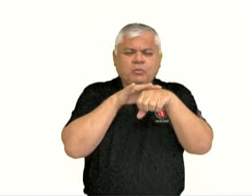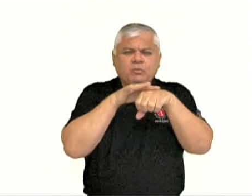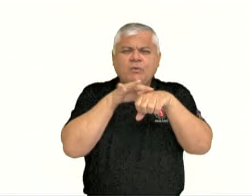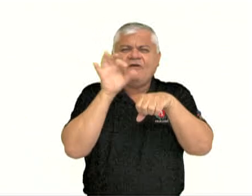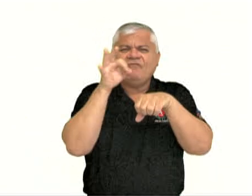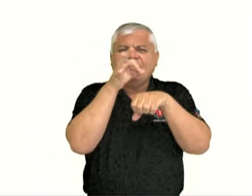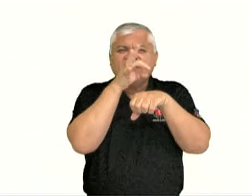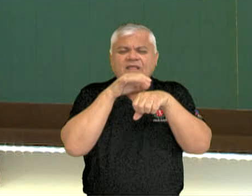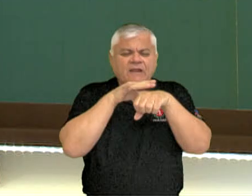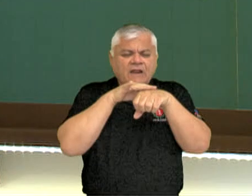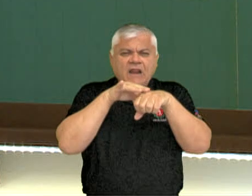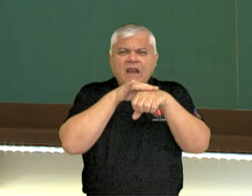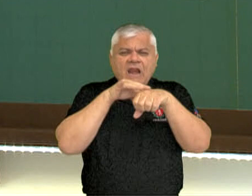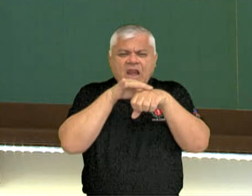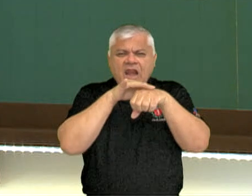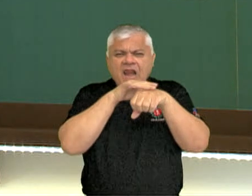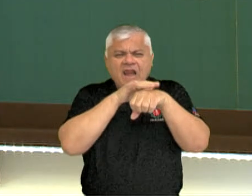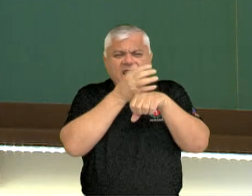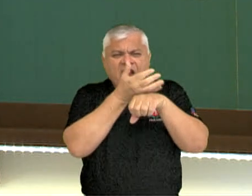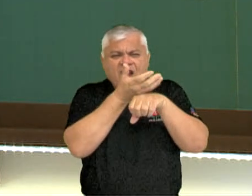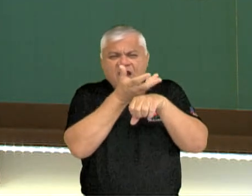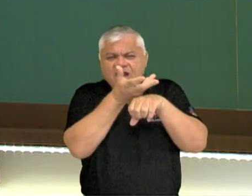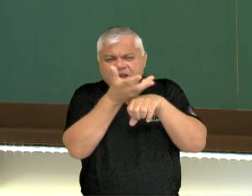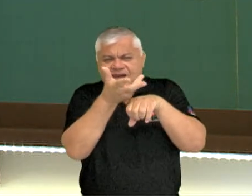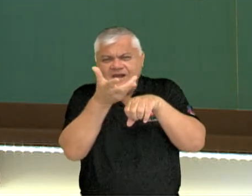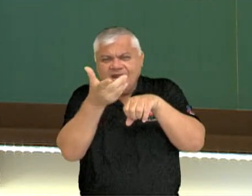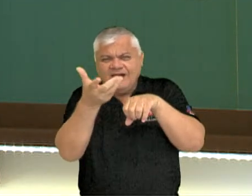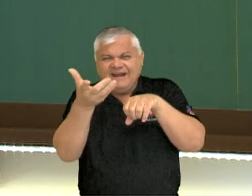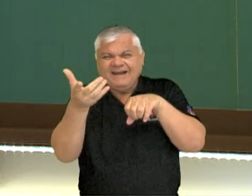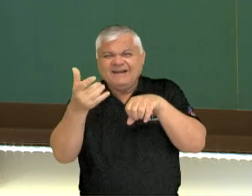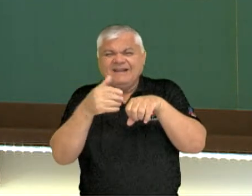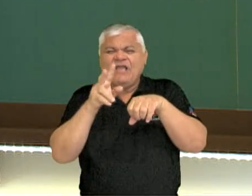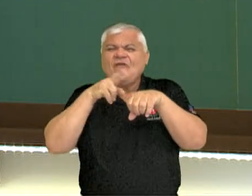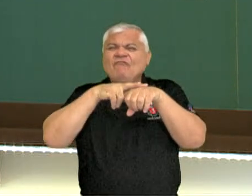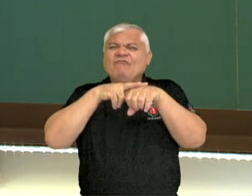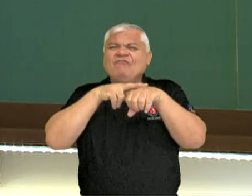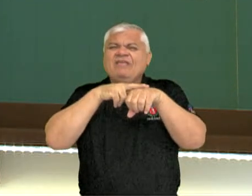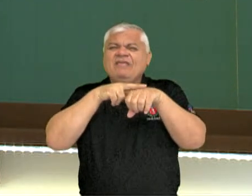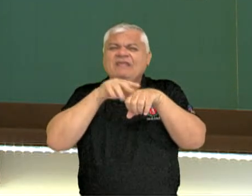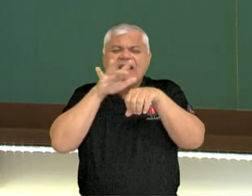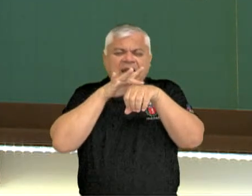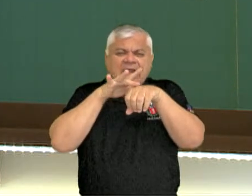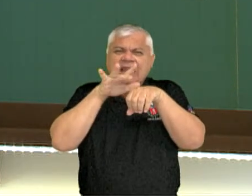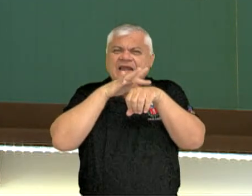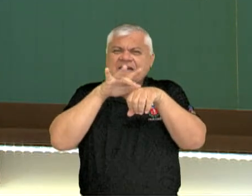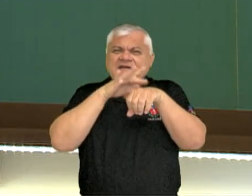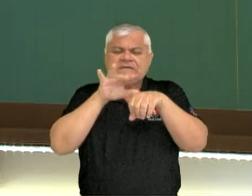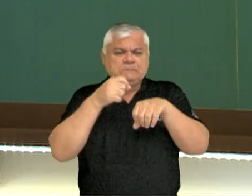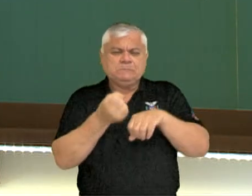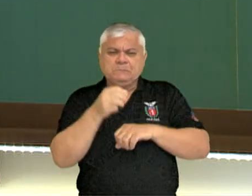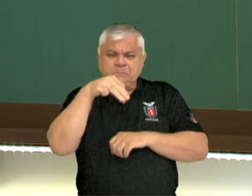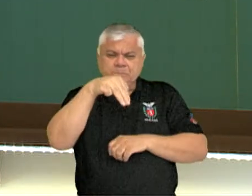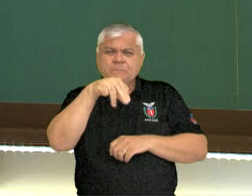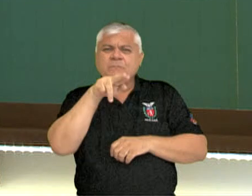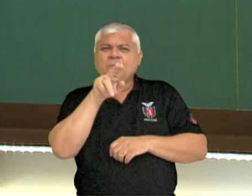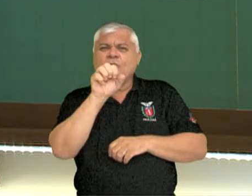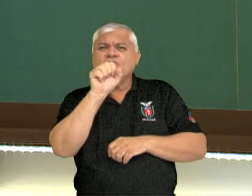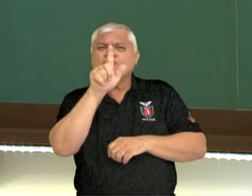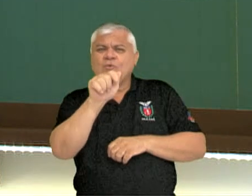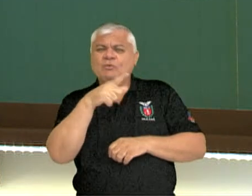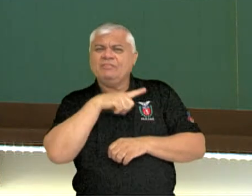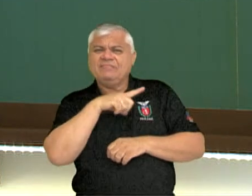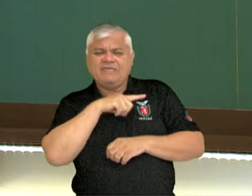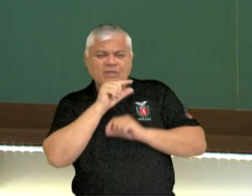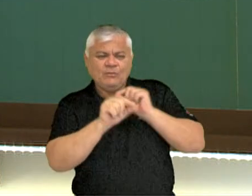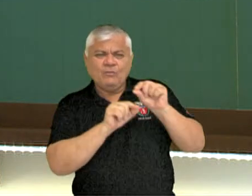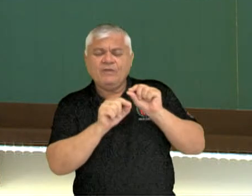Neblinas de Mogi, tá? Esses musgos, essa espécie de musgo que o pesquisador avaliou, ele tem essa